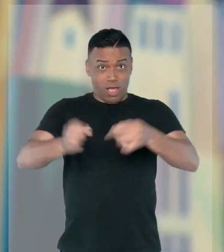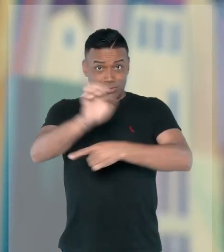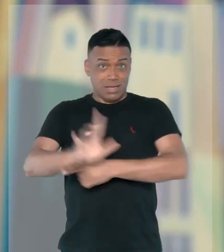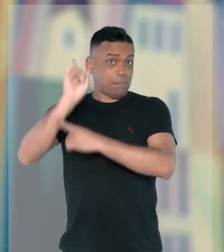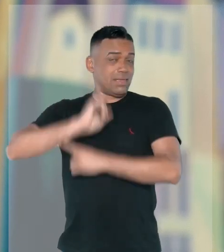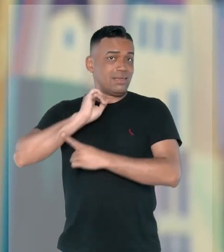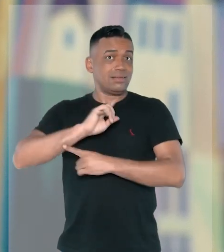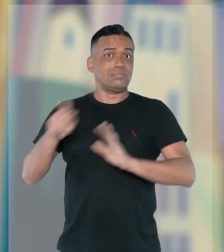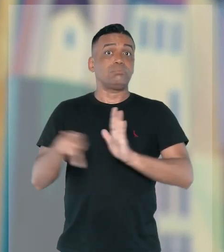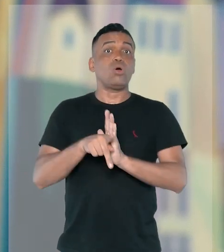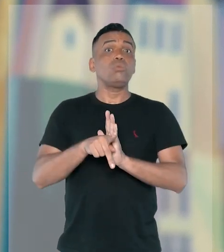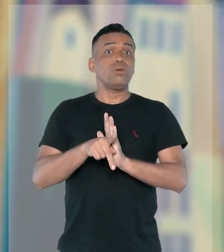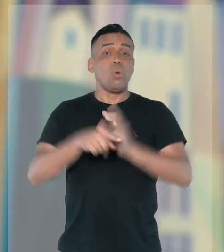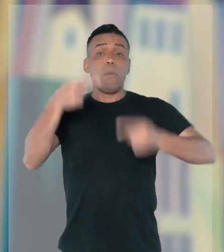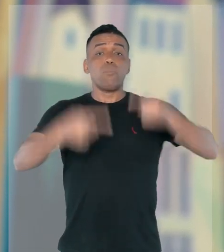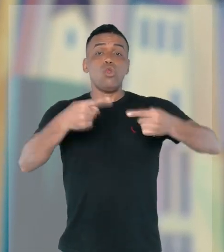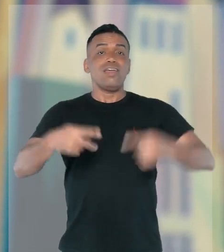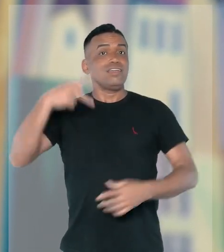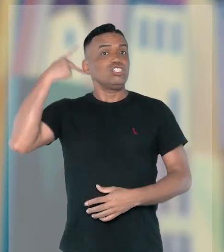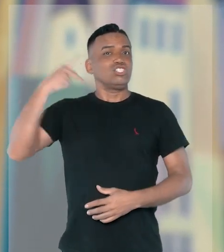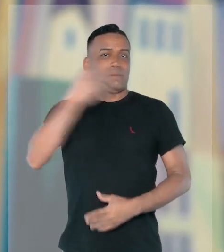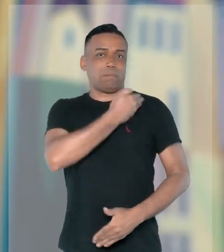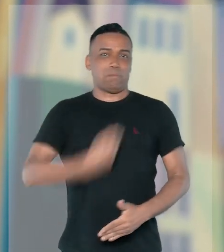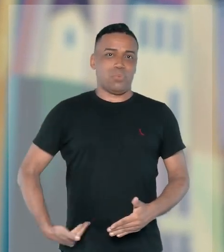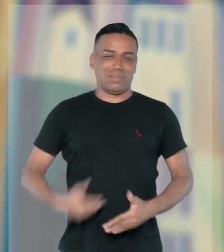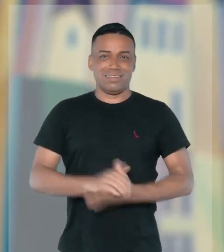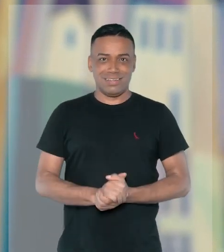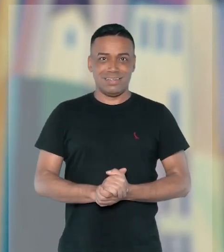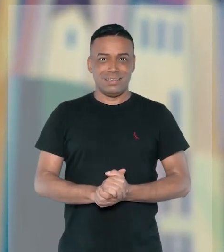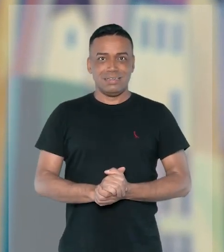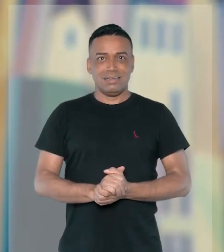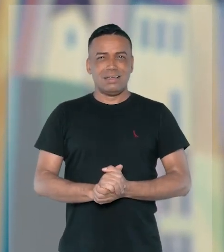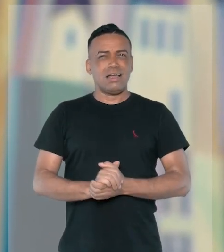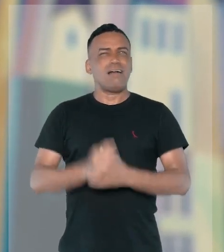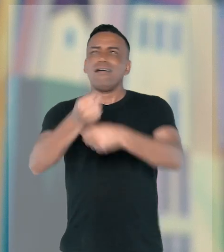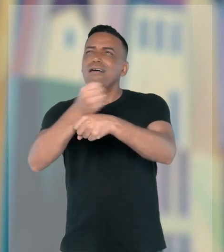caráter de política pública, de uma política pública. Quando, em